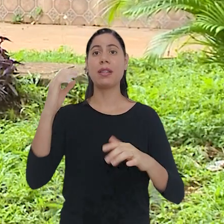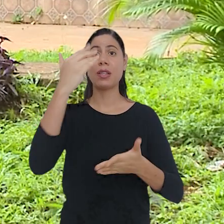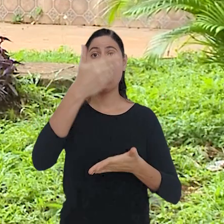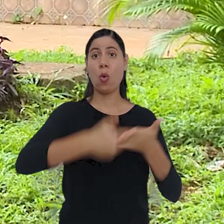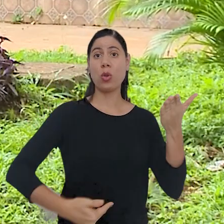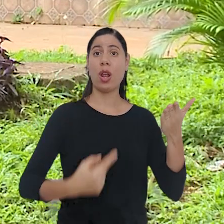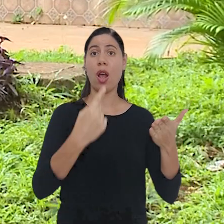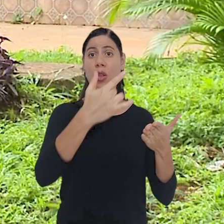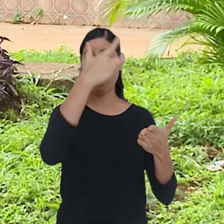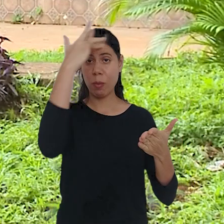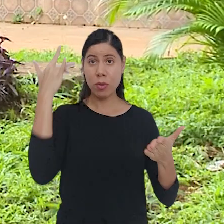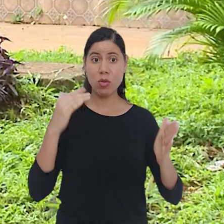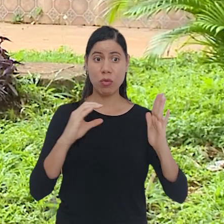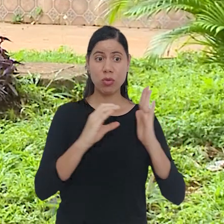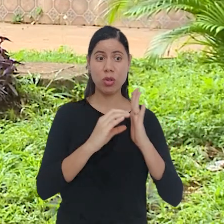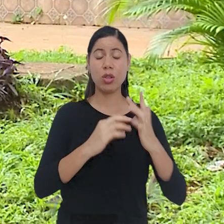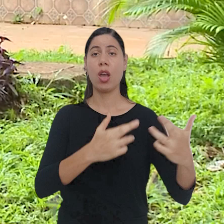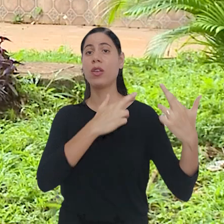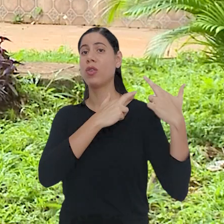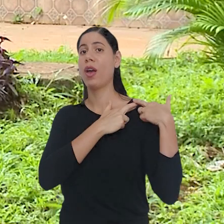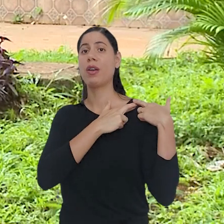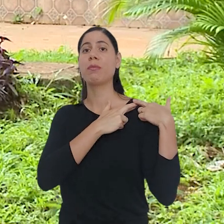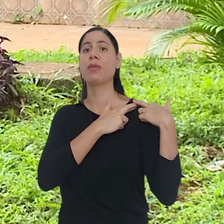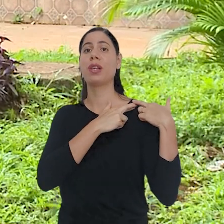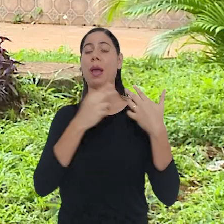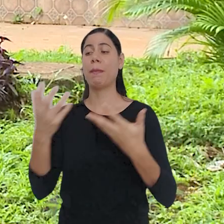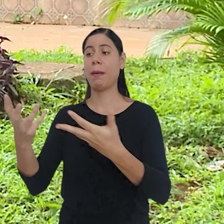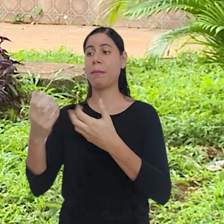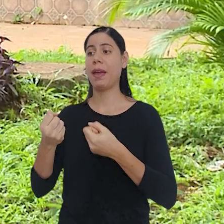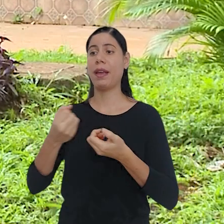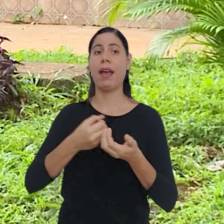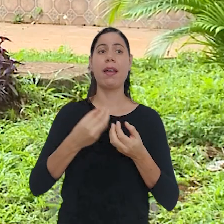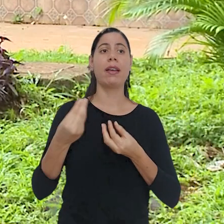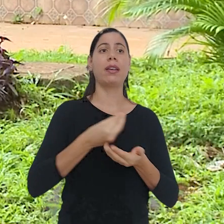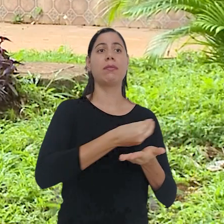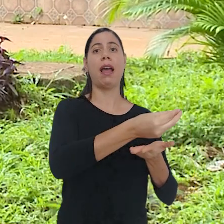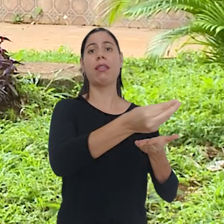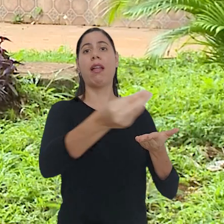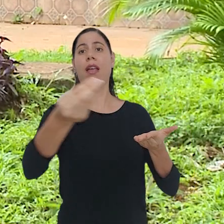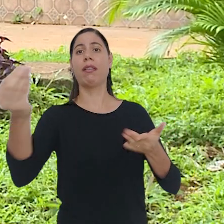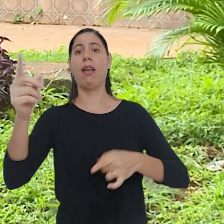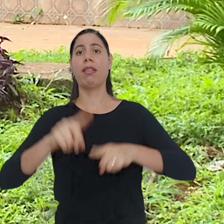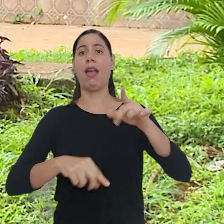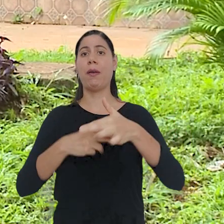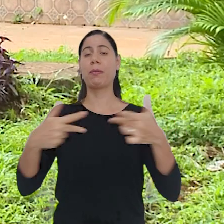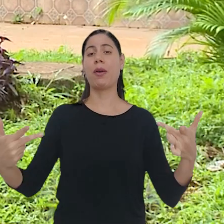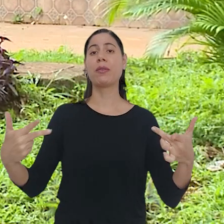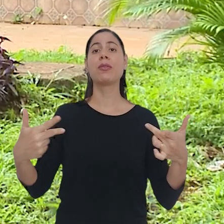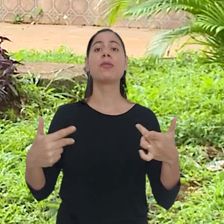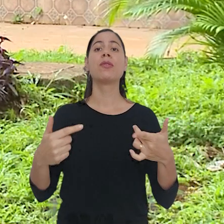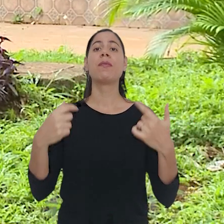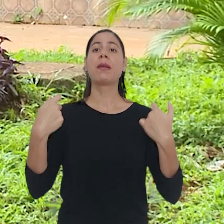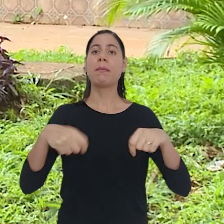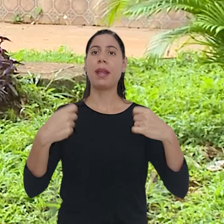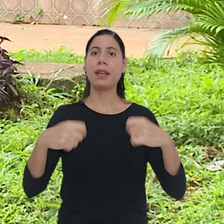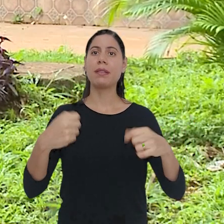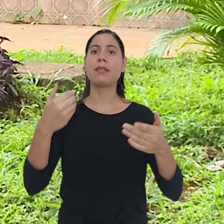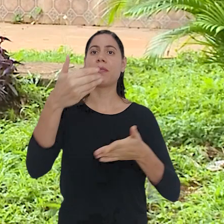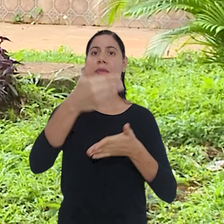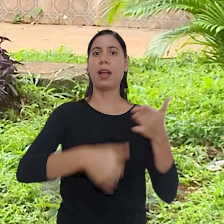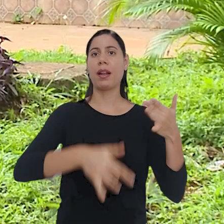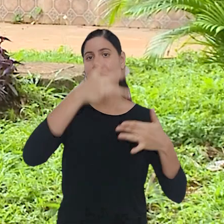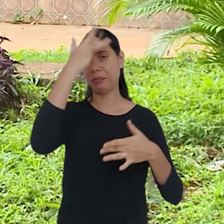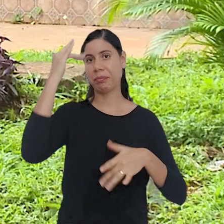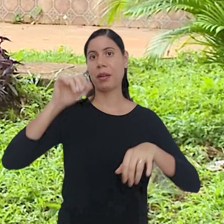funcionários só para essa atividade, receber e entregar correspondências e produtos. Investem, por exemplo, em equipes de motoboys